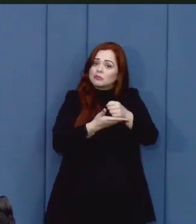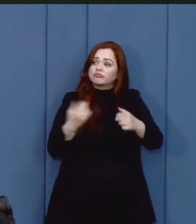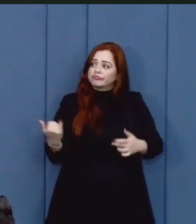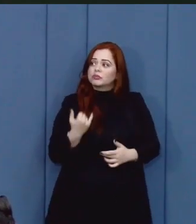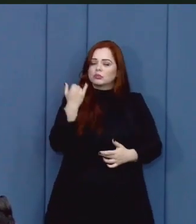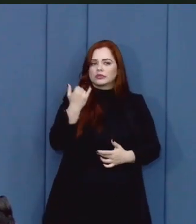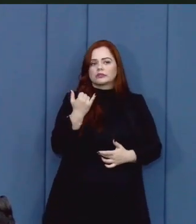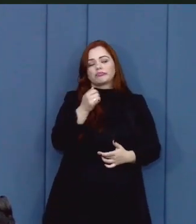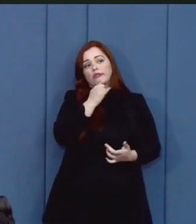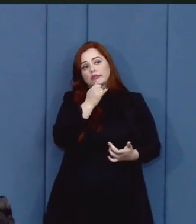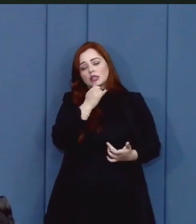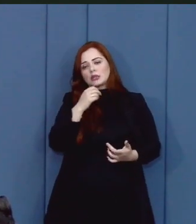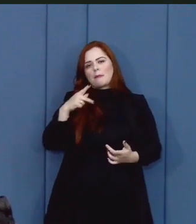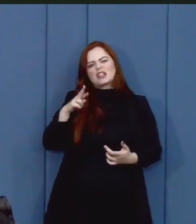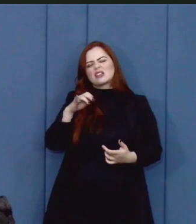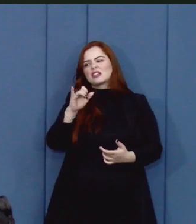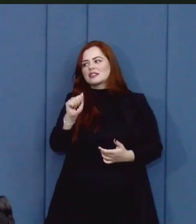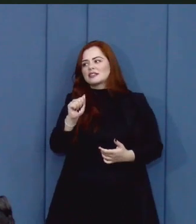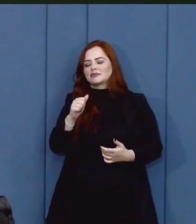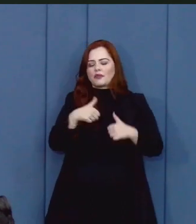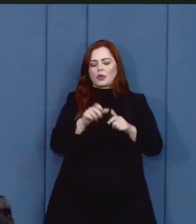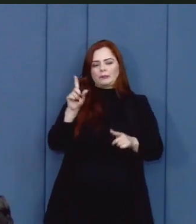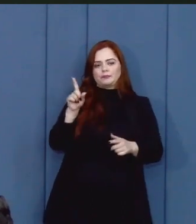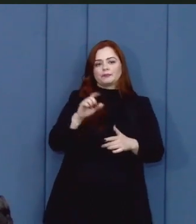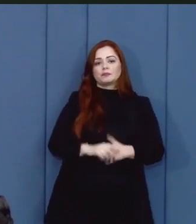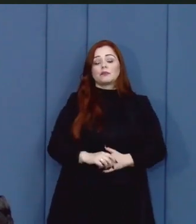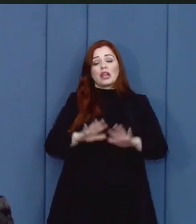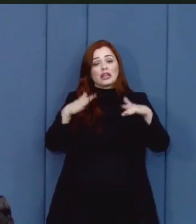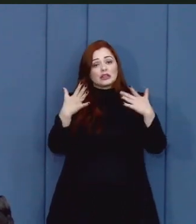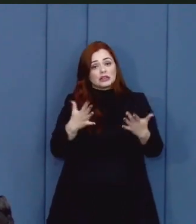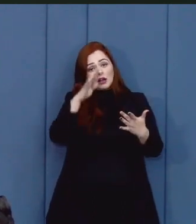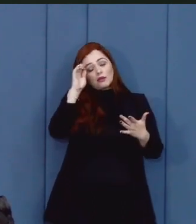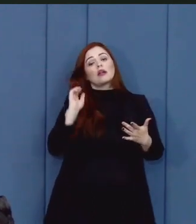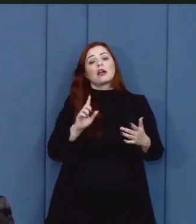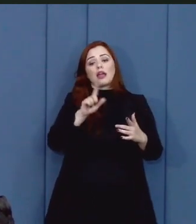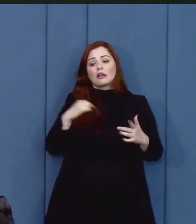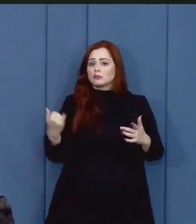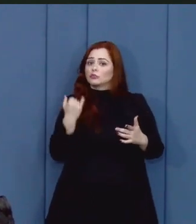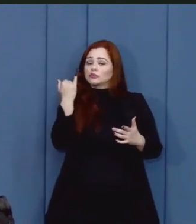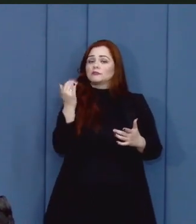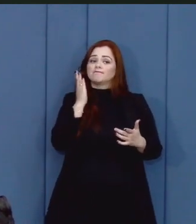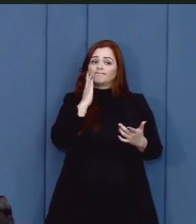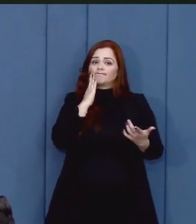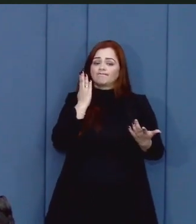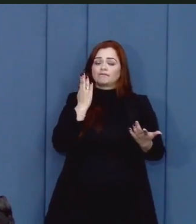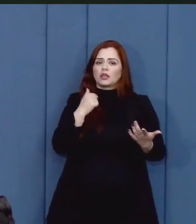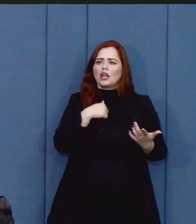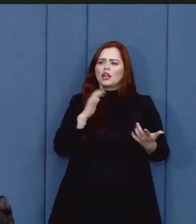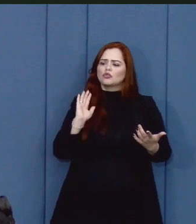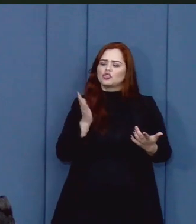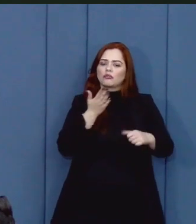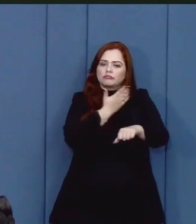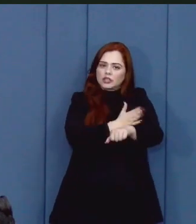Então, pena que a Patrícia... Patrícia tá aí, né? Então, é importante, sabe? Eu